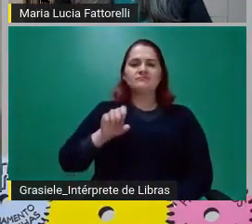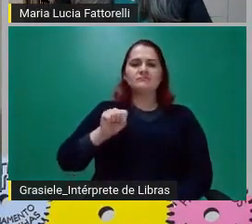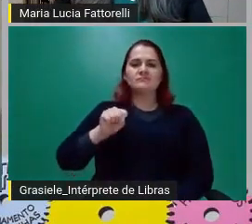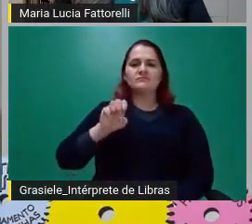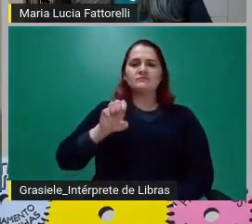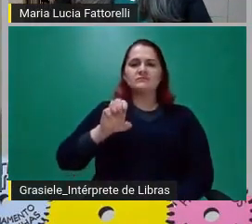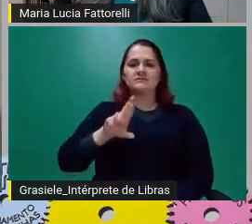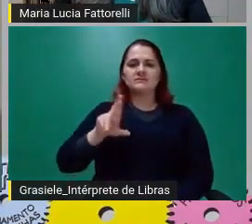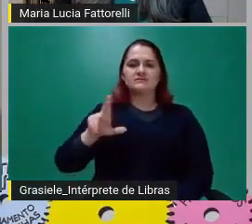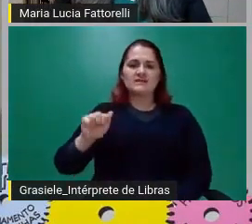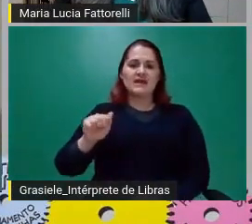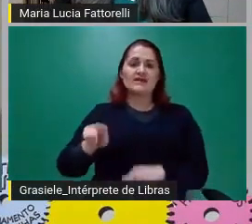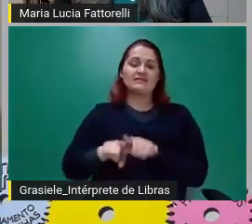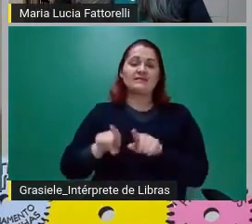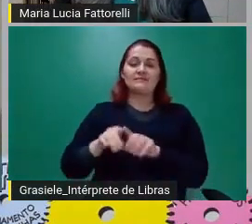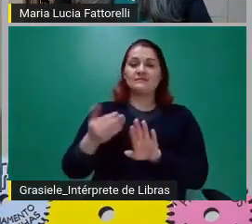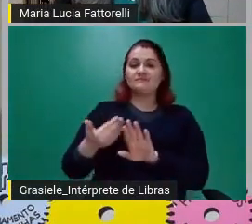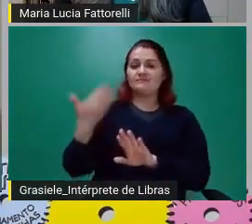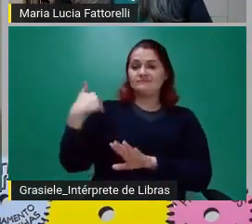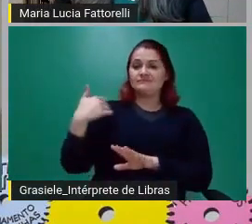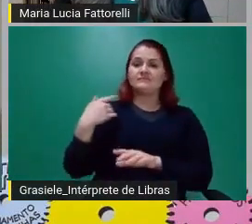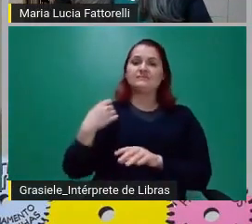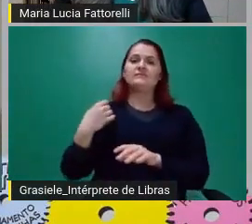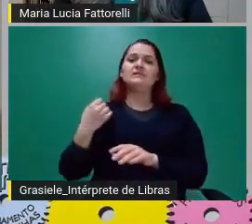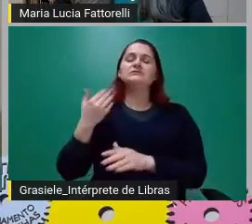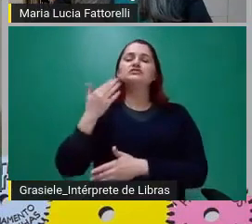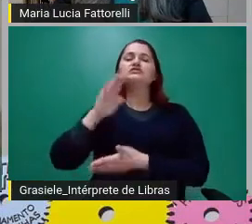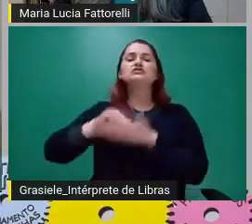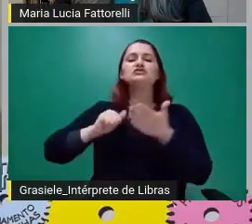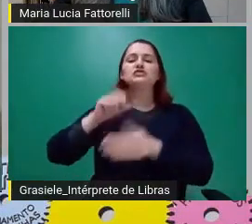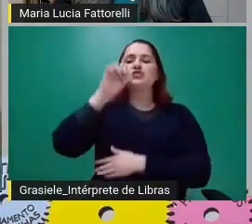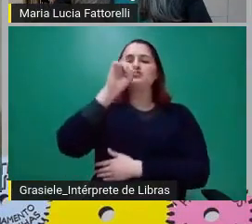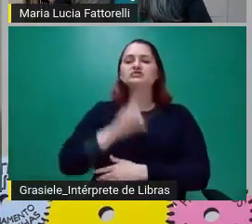houve lesão ao fundo público